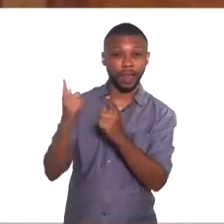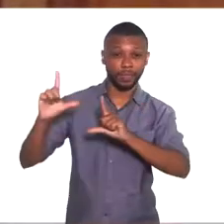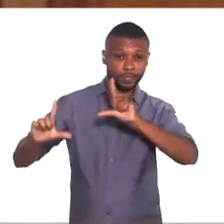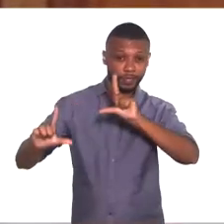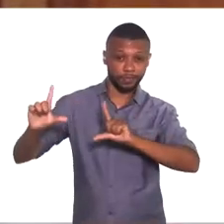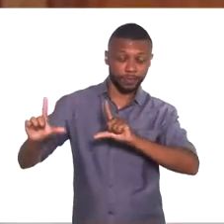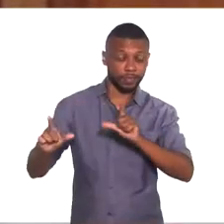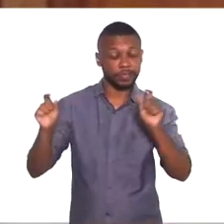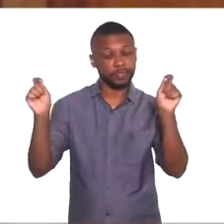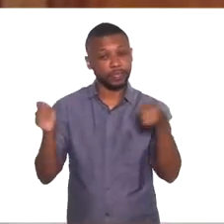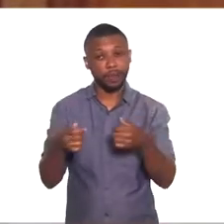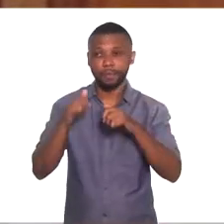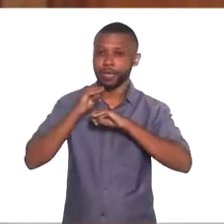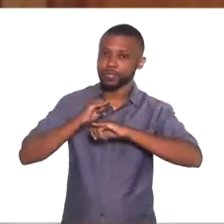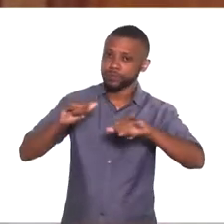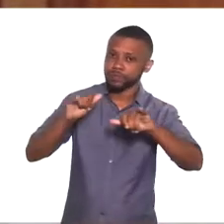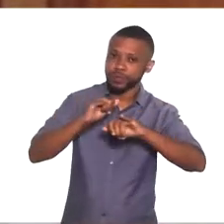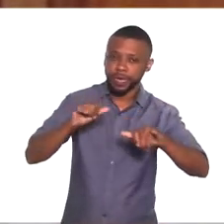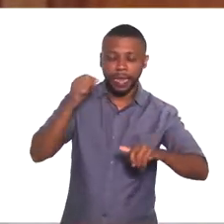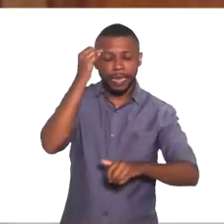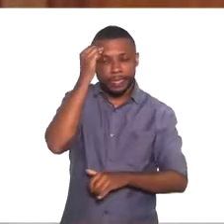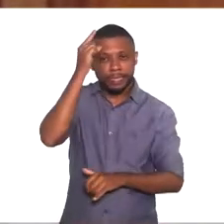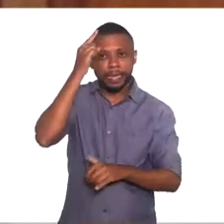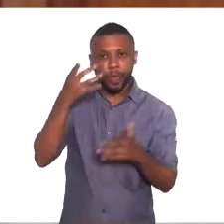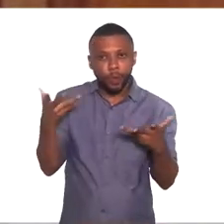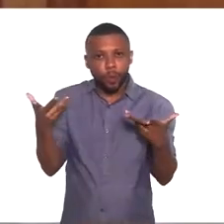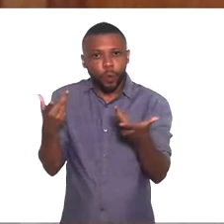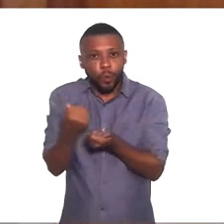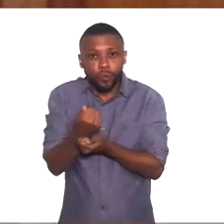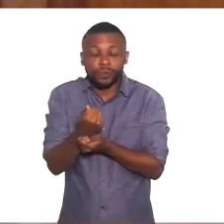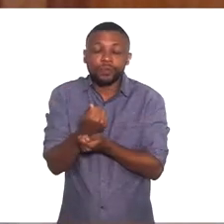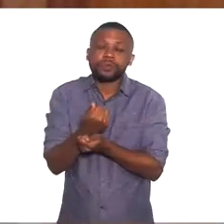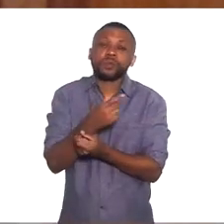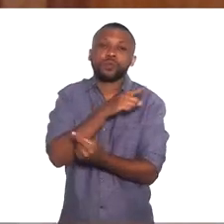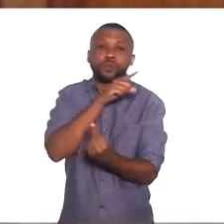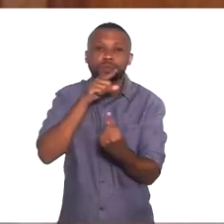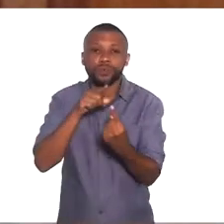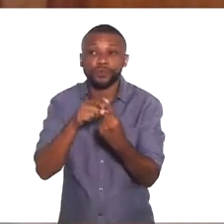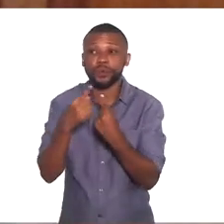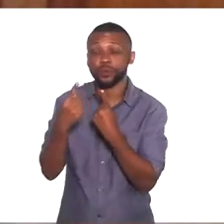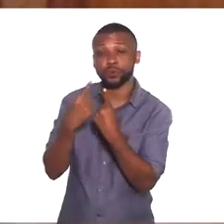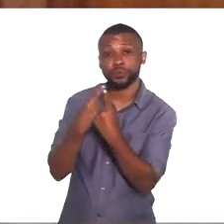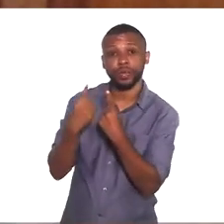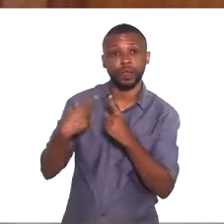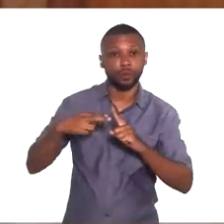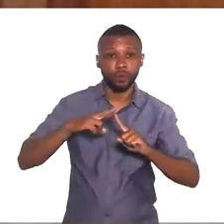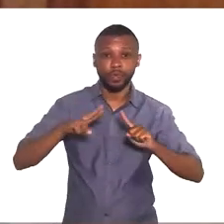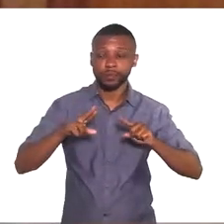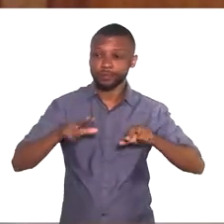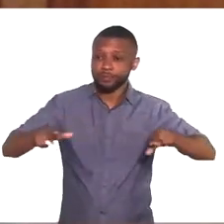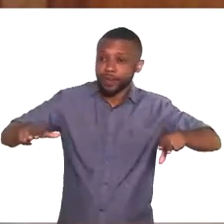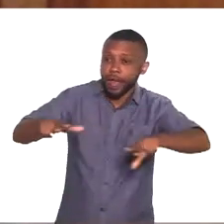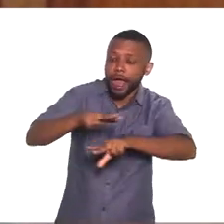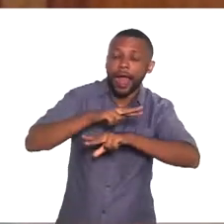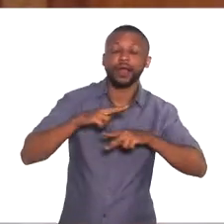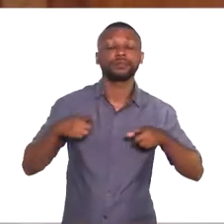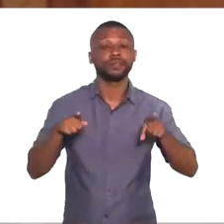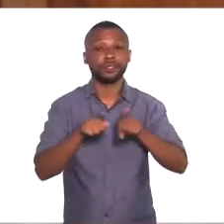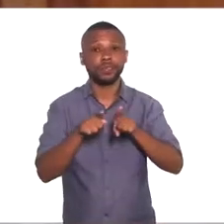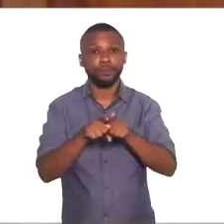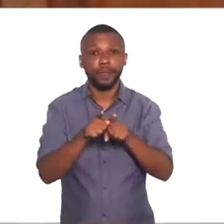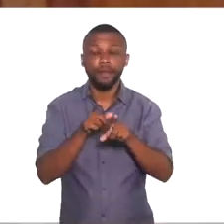divulgar essa ideia Luminosa de poder colocar as religiões sem diálogo e eu mesmo tempo